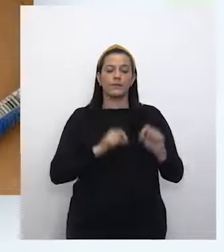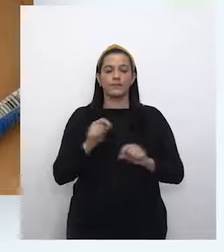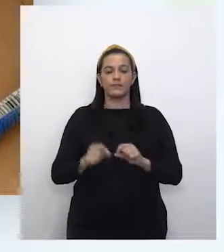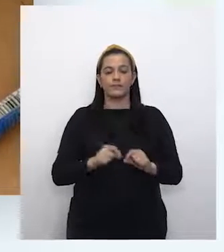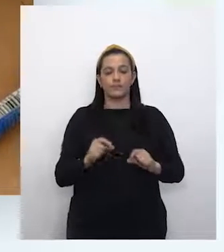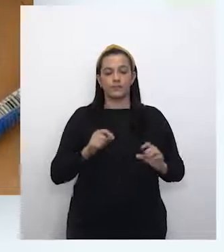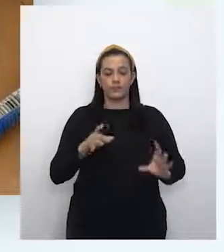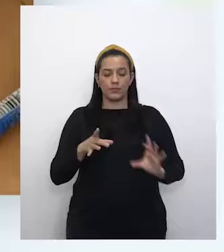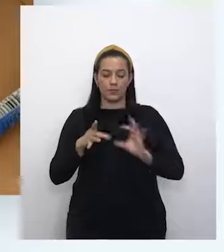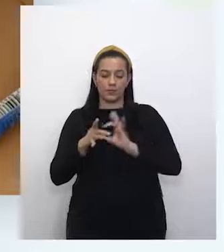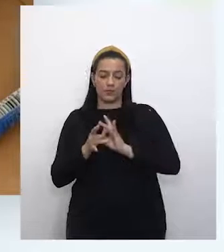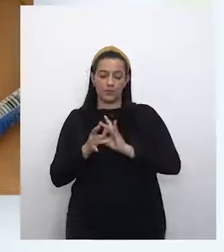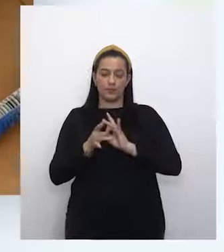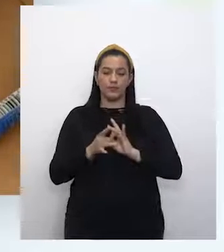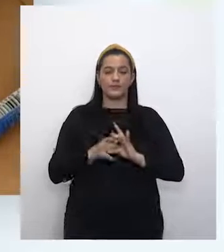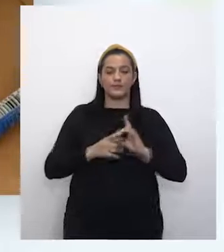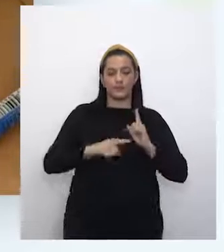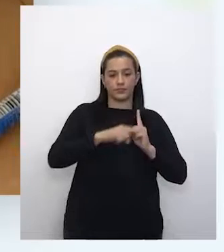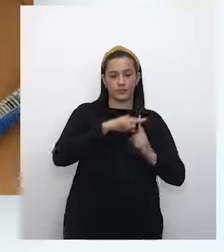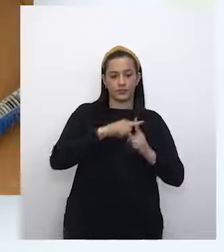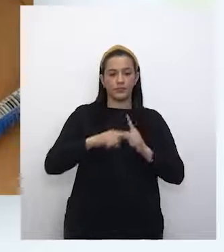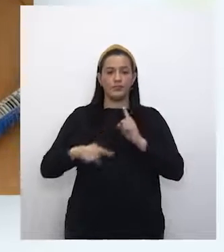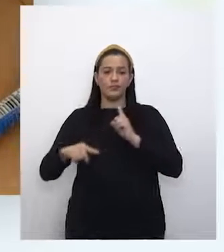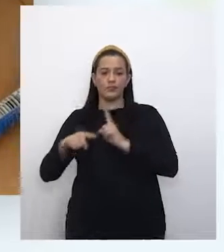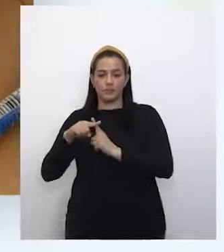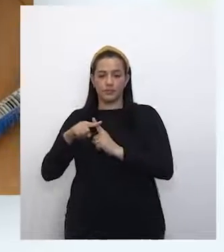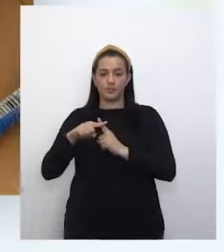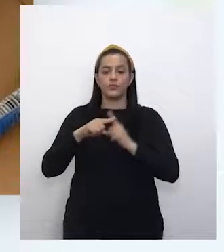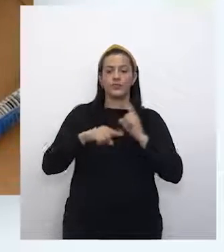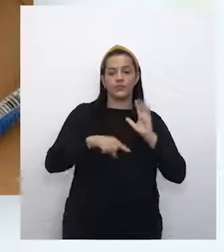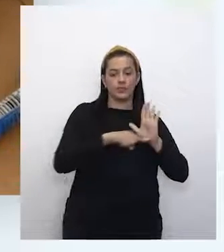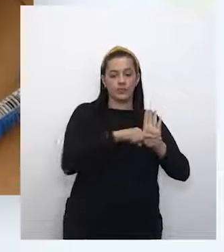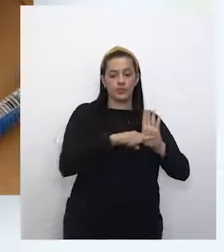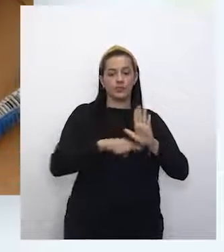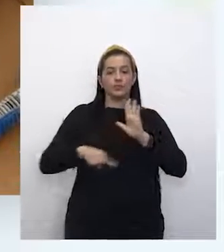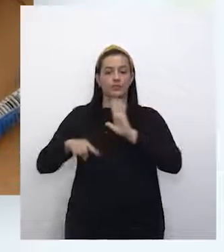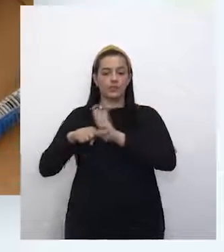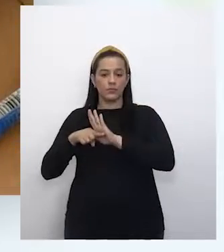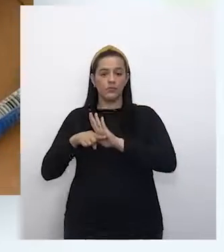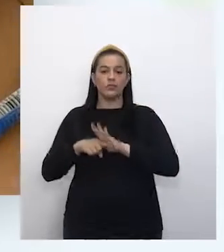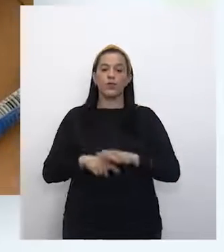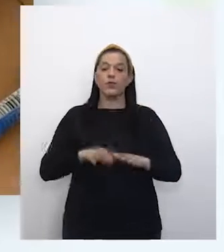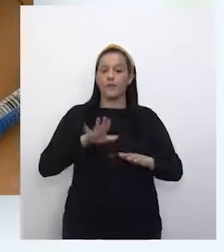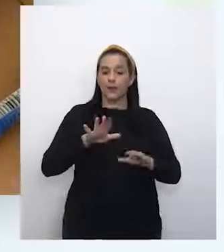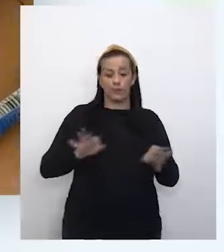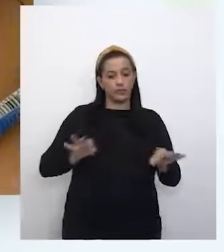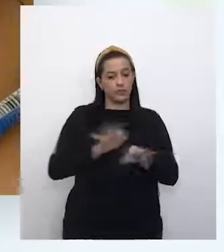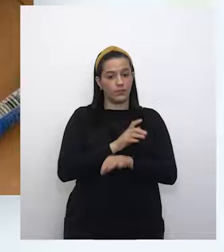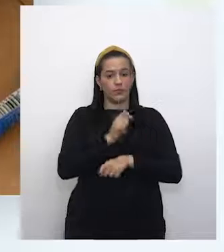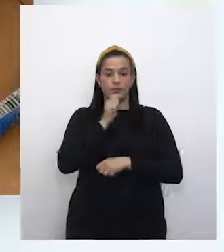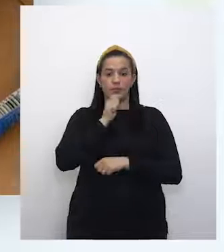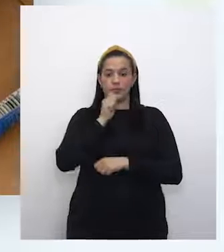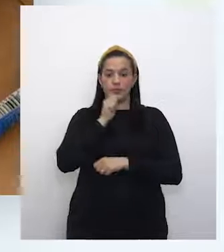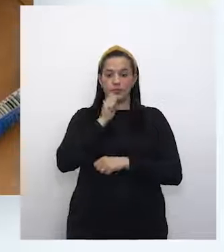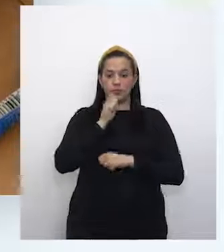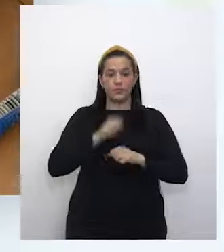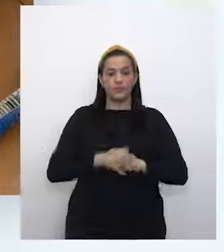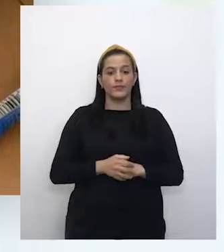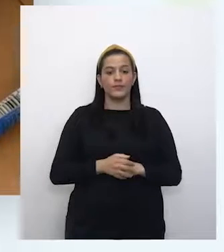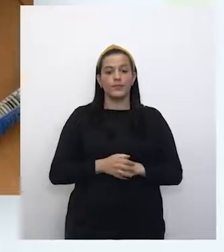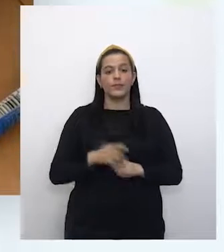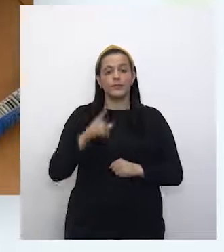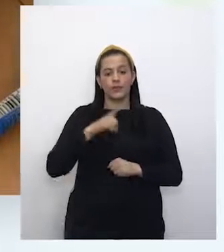a ligação do positivo com positivo, negativo com negativo. Só que ainda não terminamos o nosso trabalho, tá? Agora